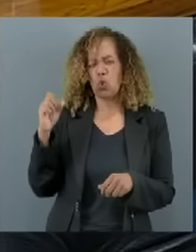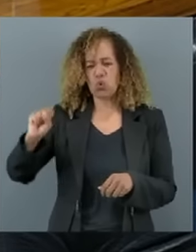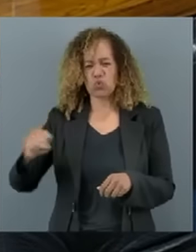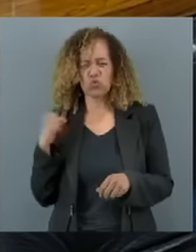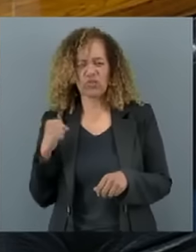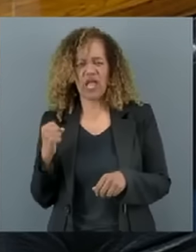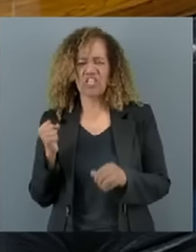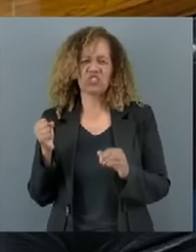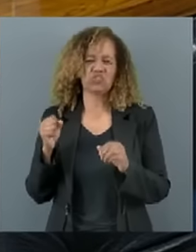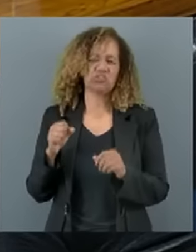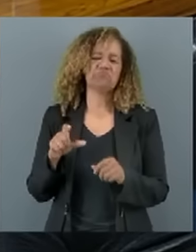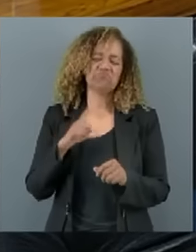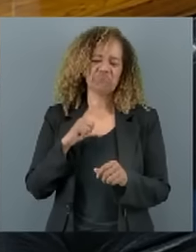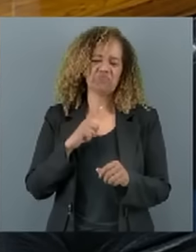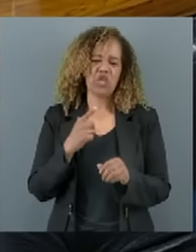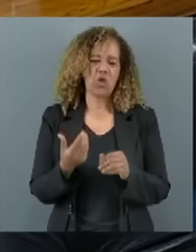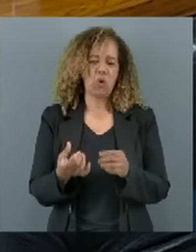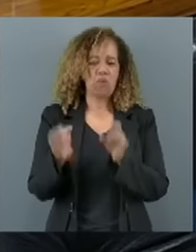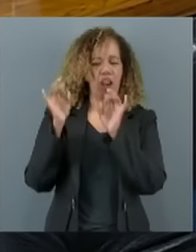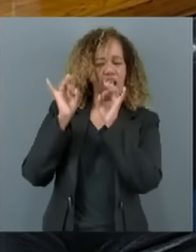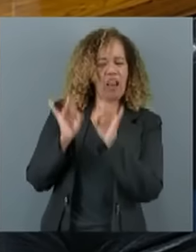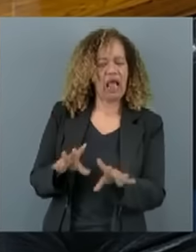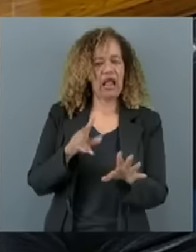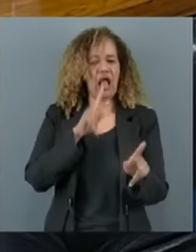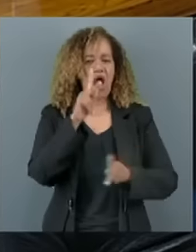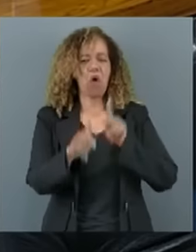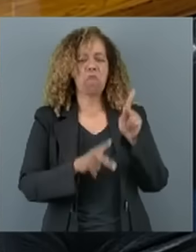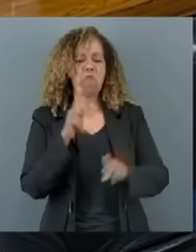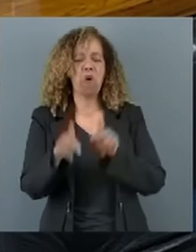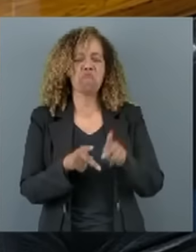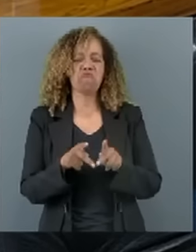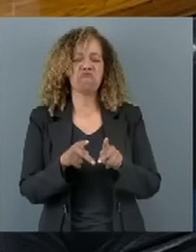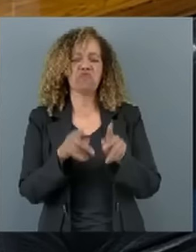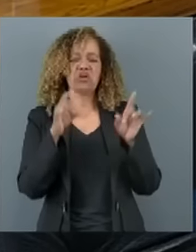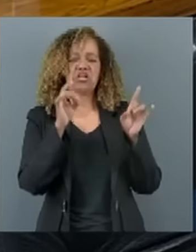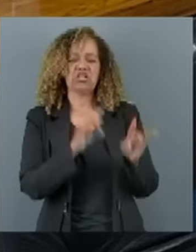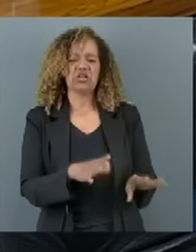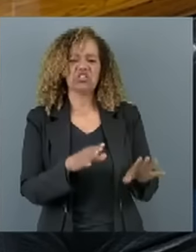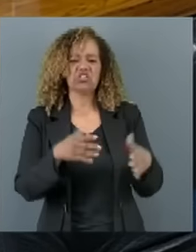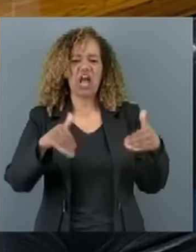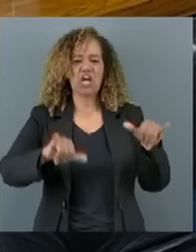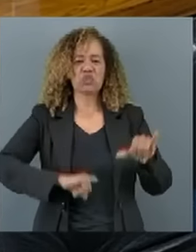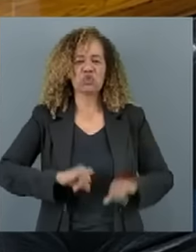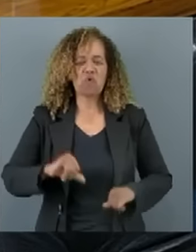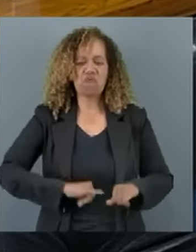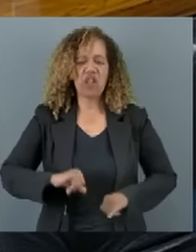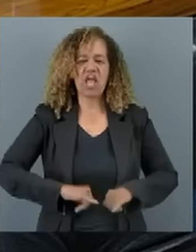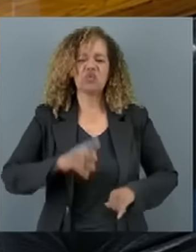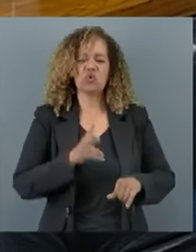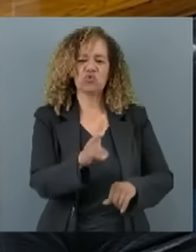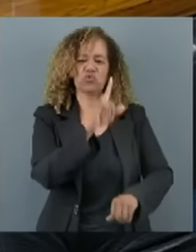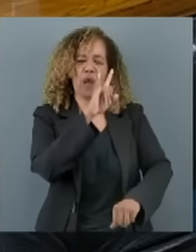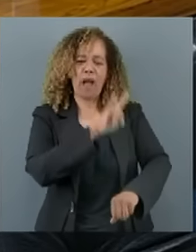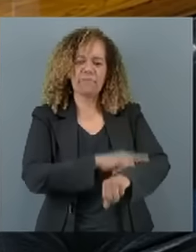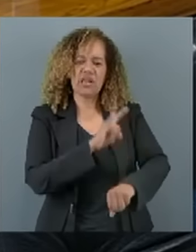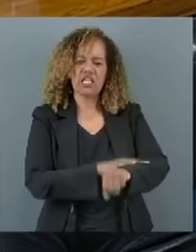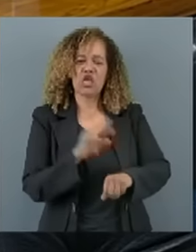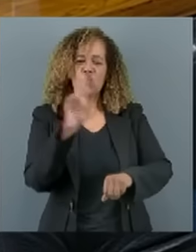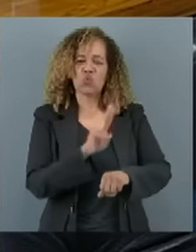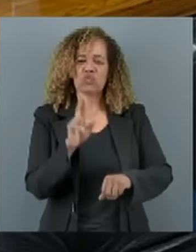maravilha eu virá as costas para o meu povo e deixá-los a míngua ainda fazendo cocô no meio